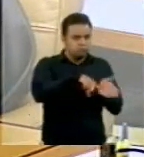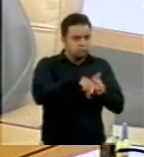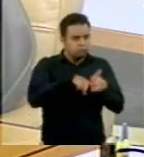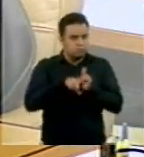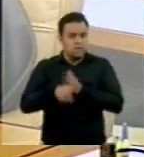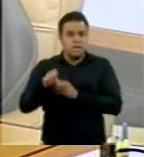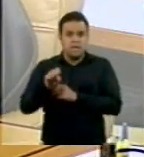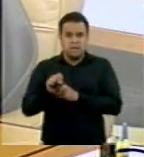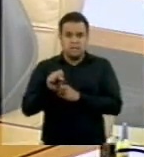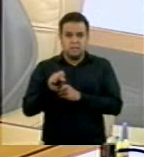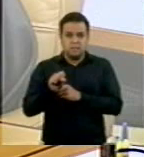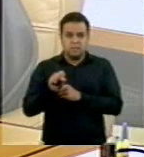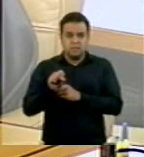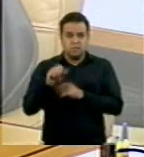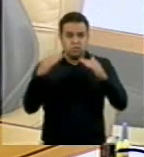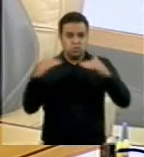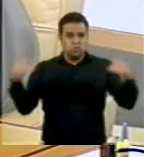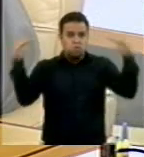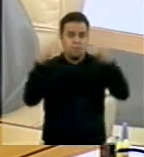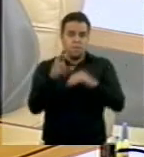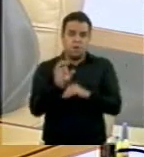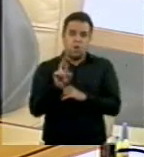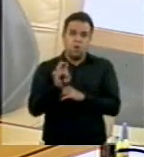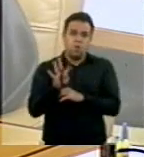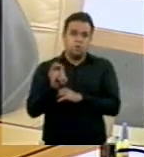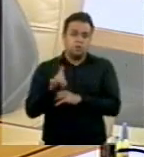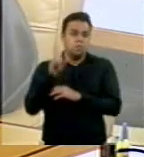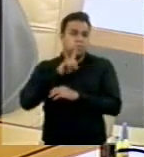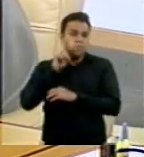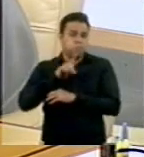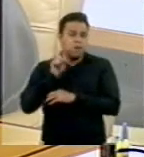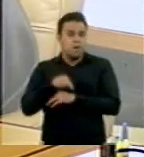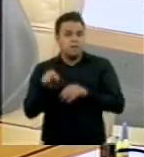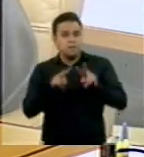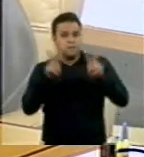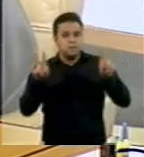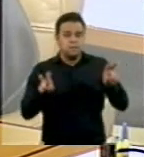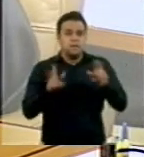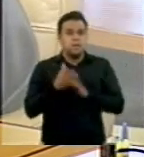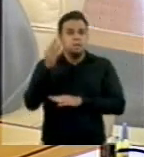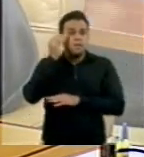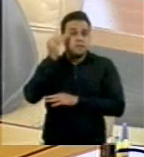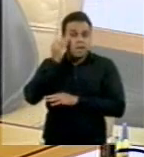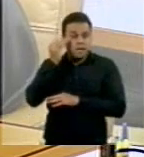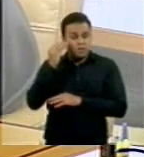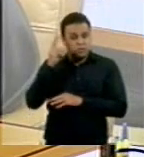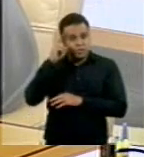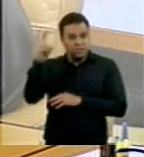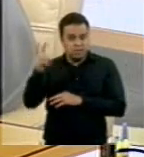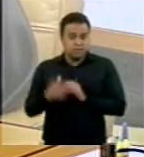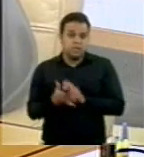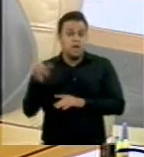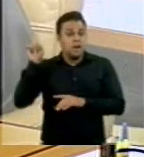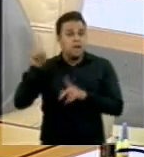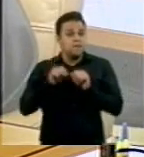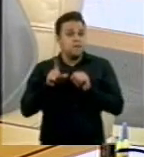Suprema Corte dos Estados Unidos em relação aos chamados testes de inteligência. E lá se